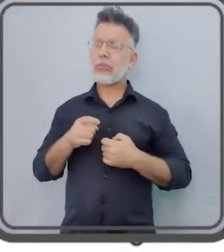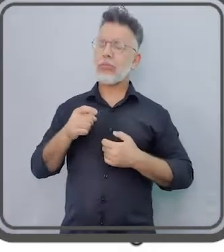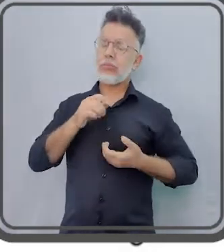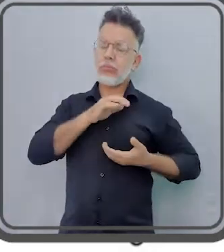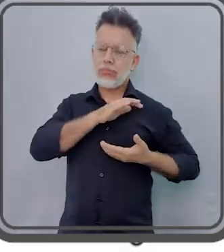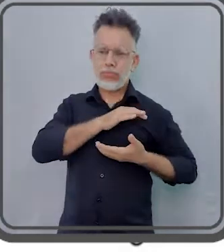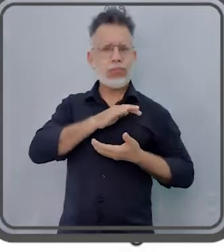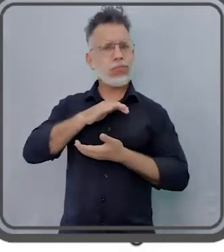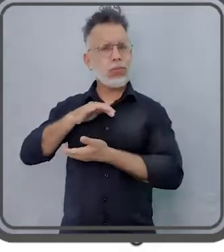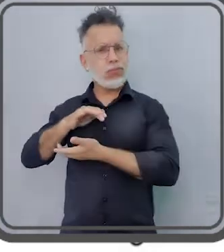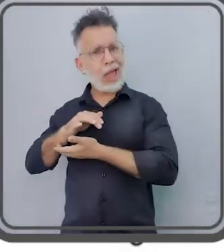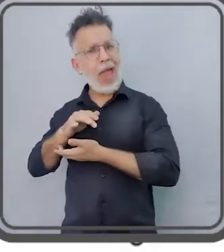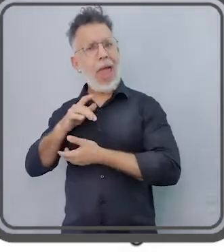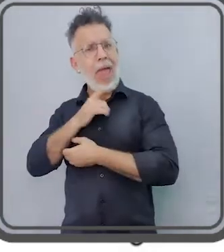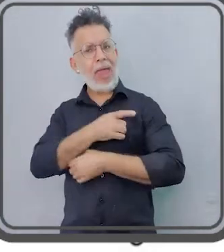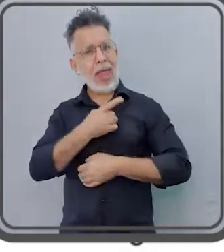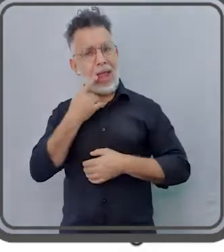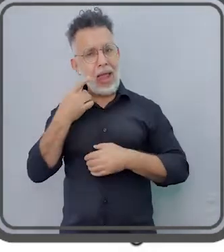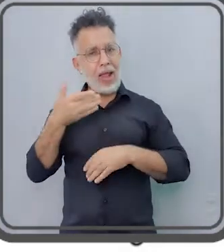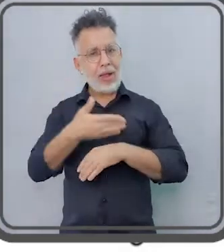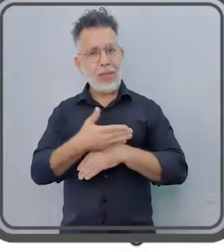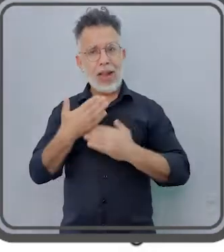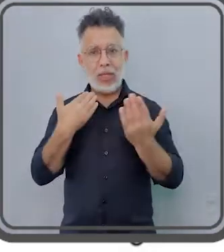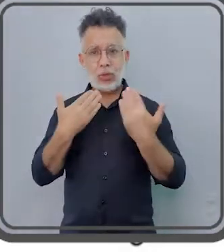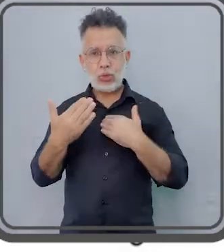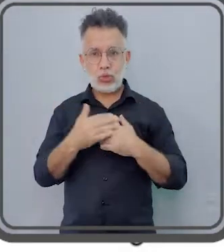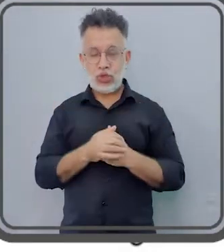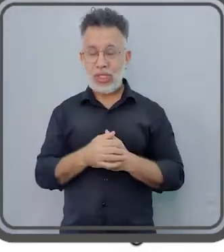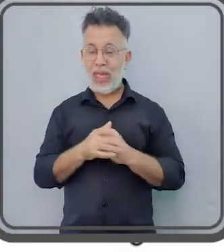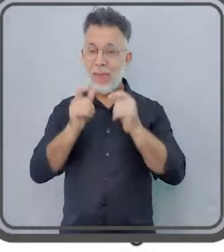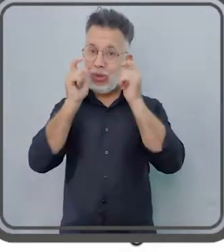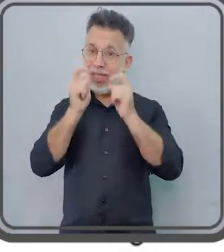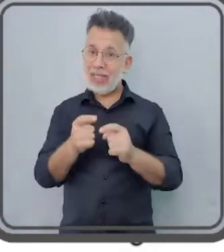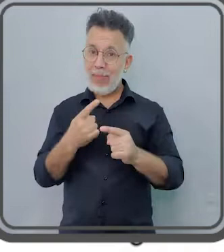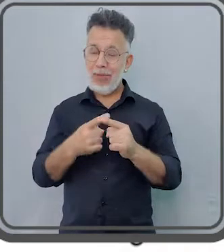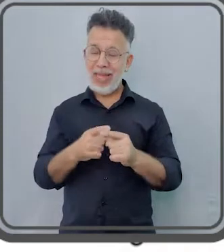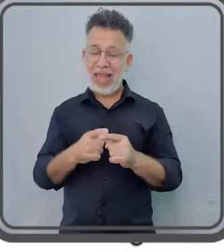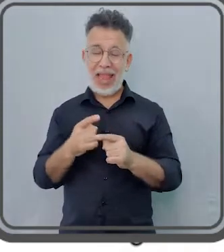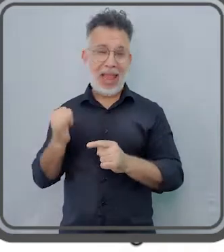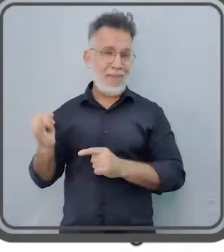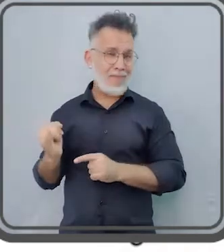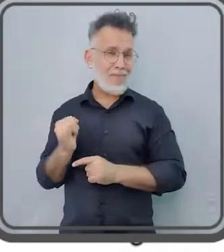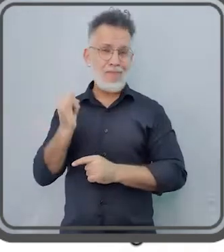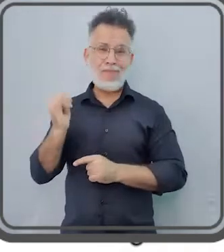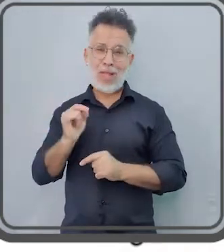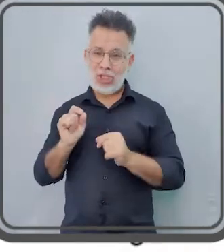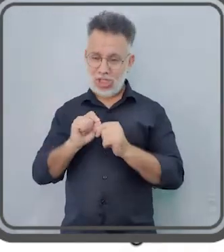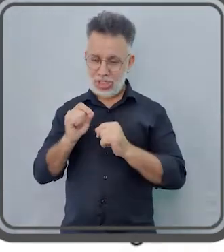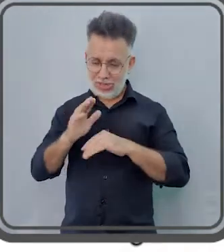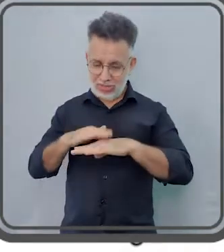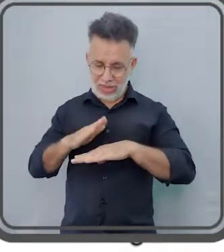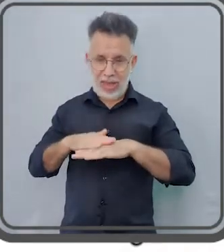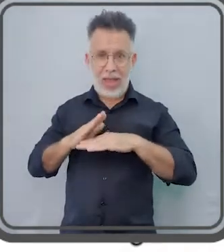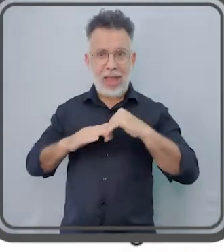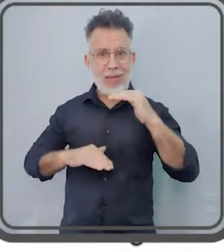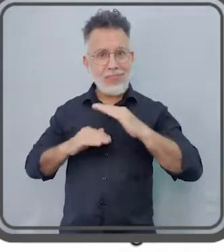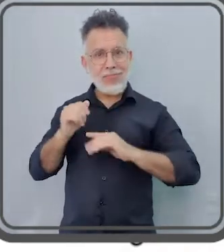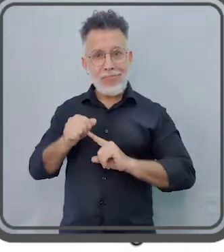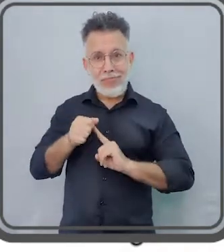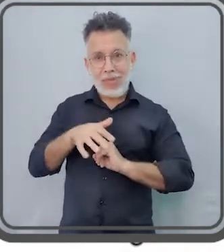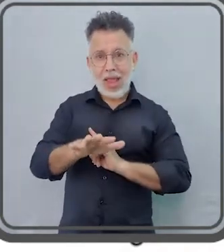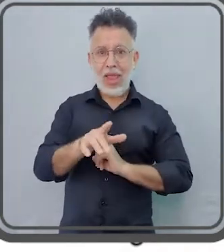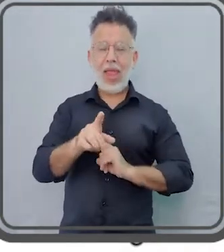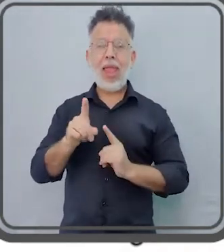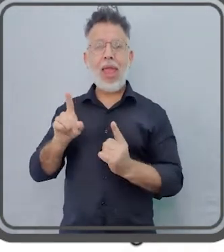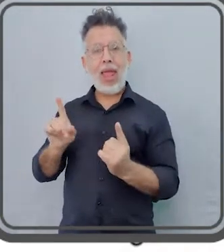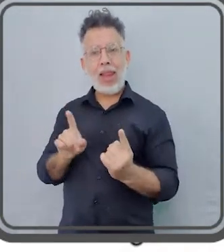mastoterapeutas, enfim, para compor essa roda. E aí é muito interessante, porque a riqueza, assim, que a gente gera ali, ela também